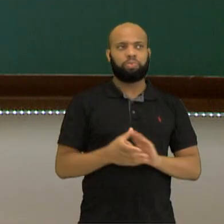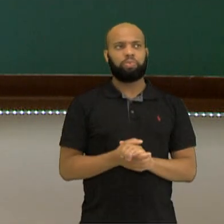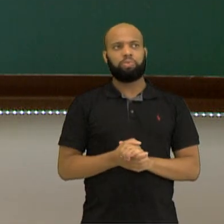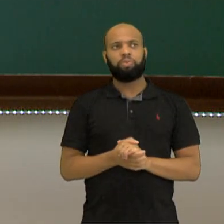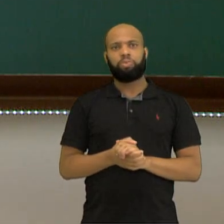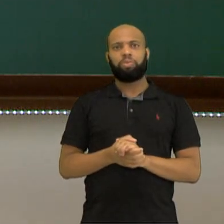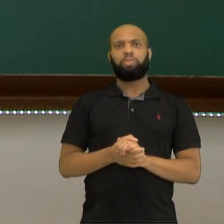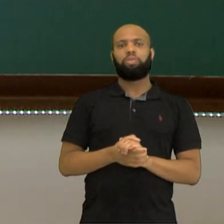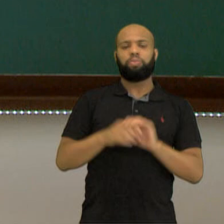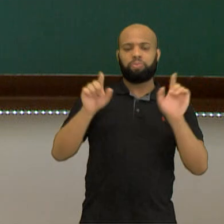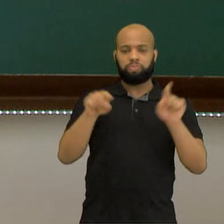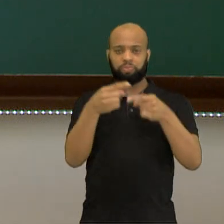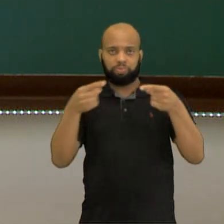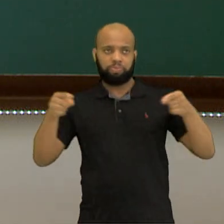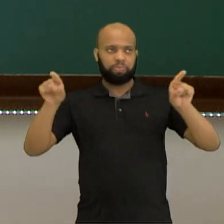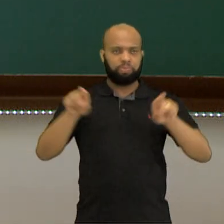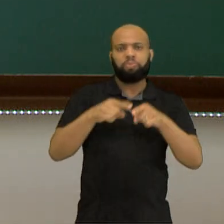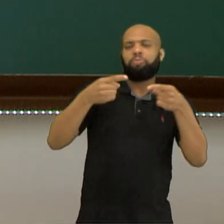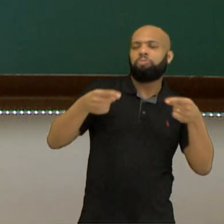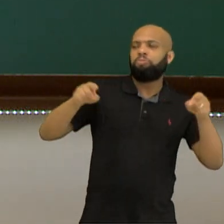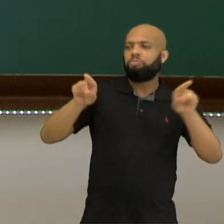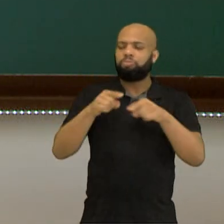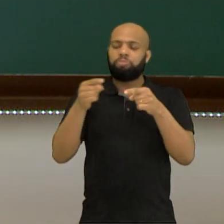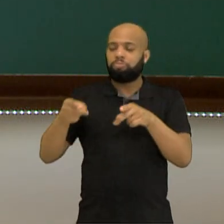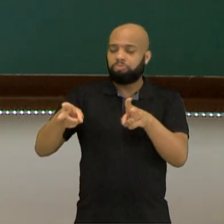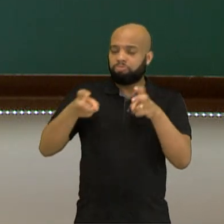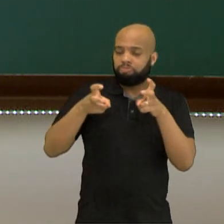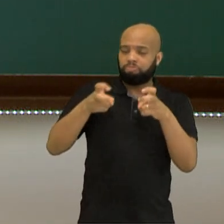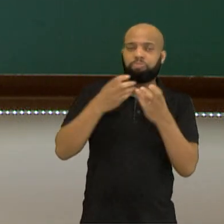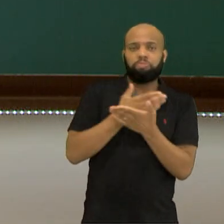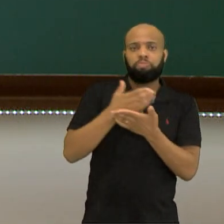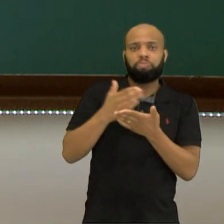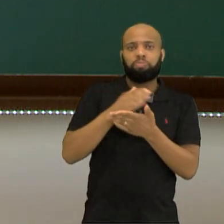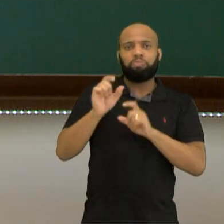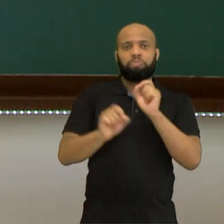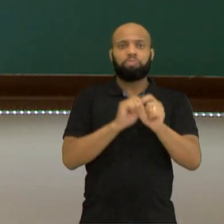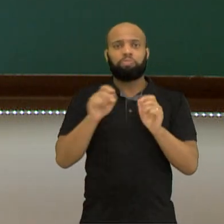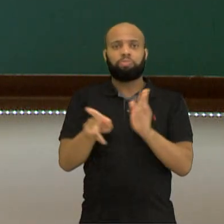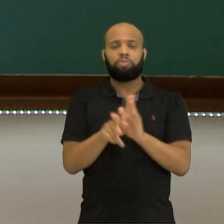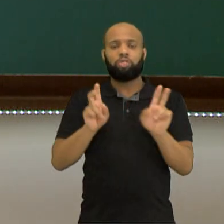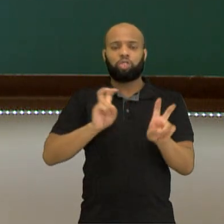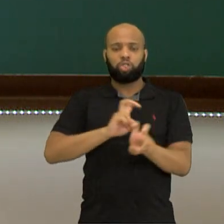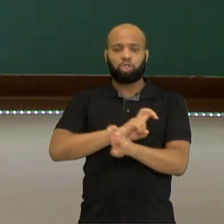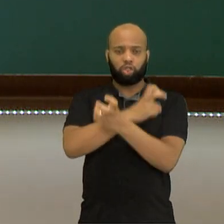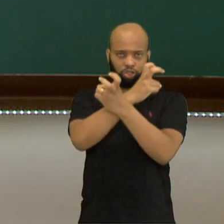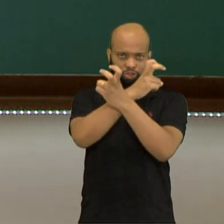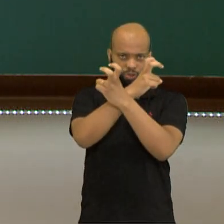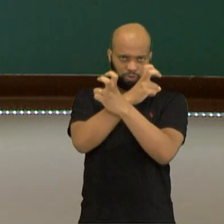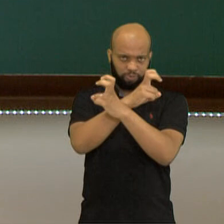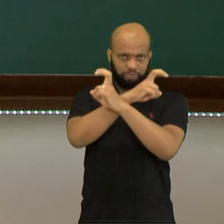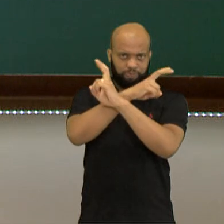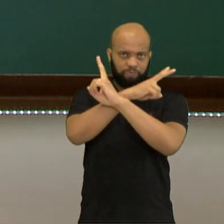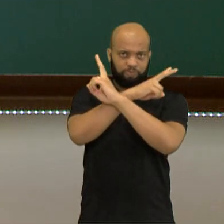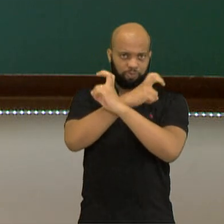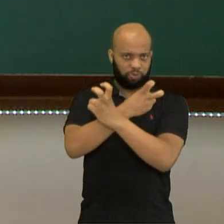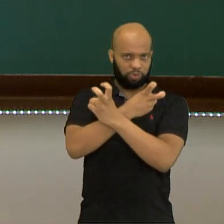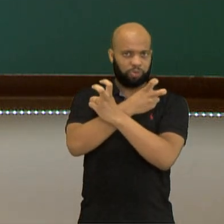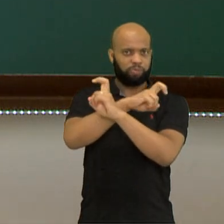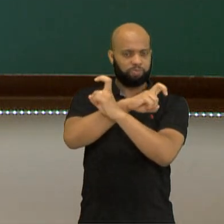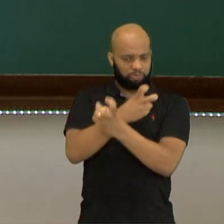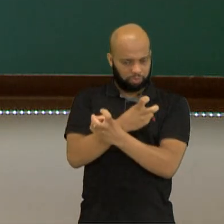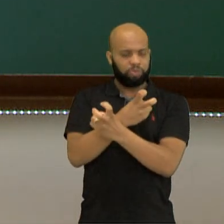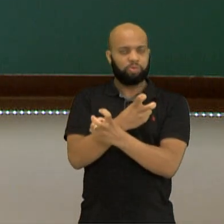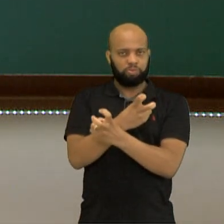a música, explora a sonoridade da música nos ossos, os restos mortais de caças.